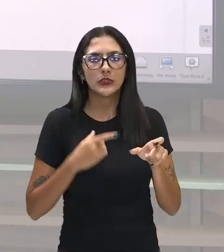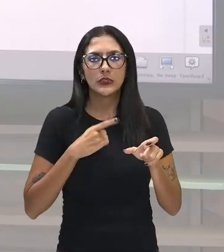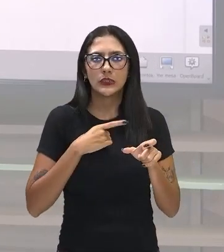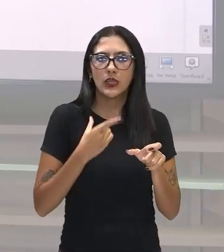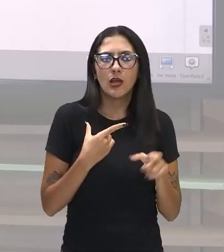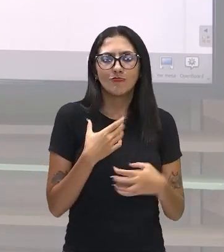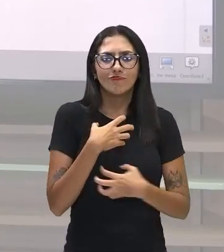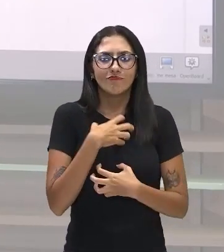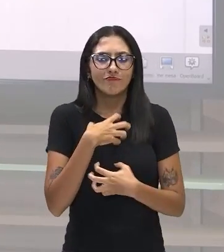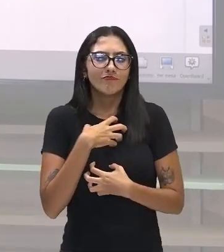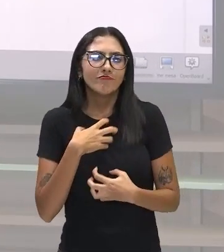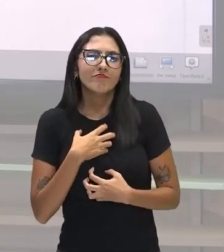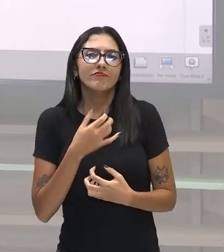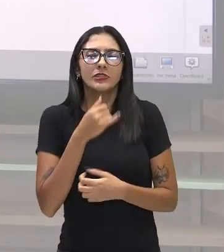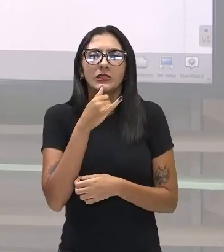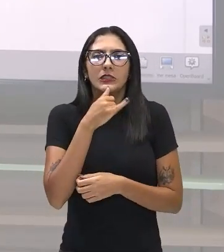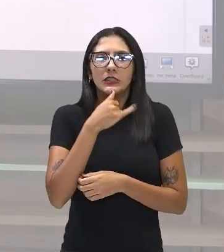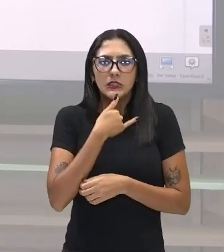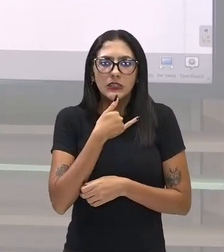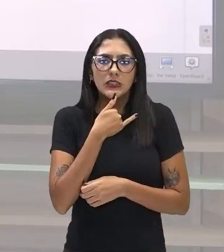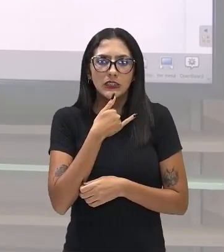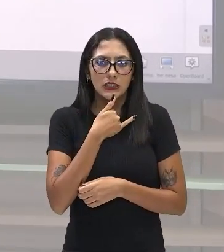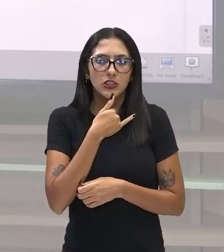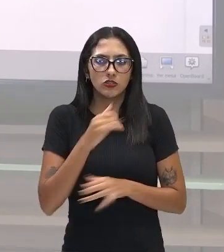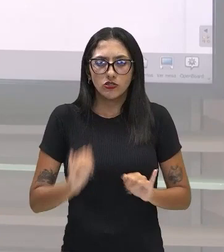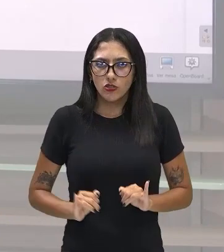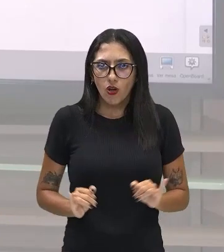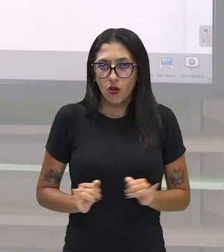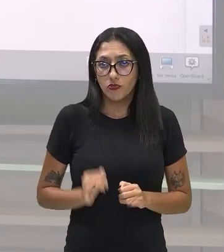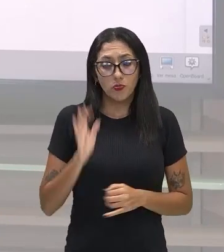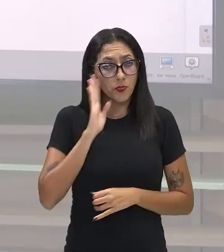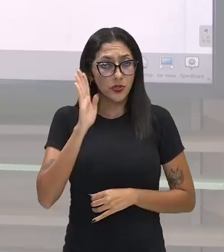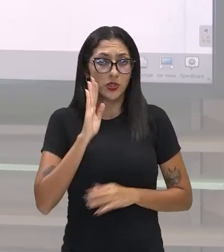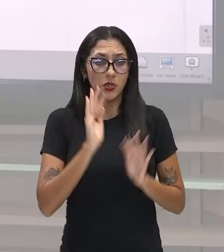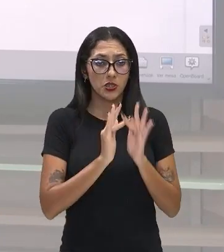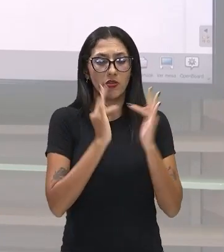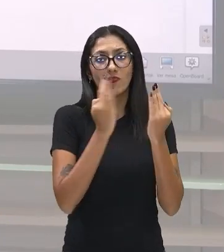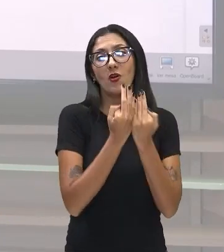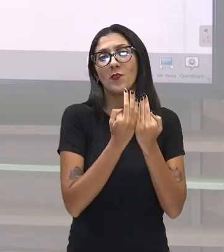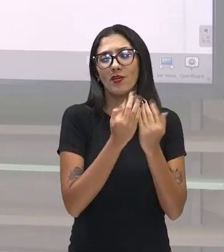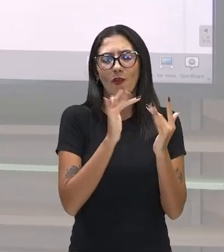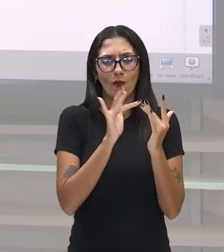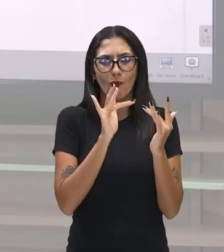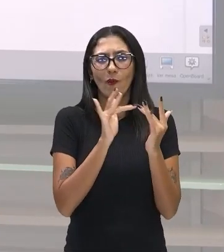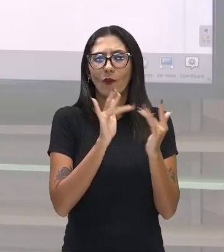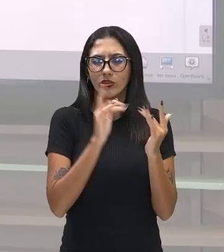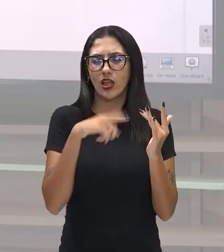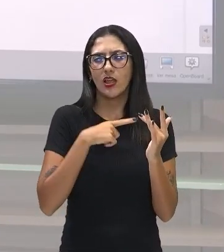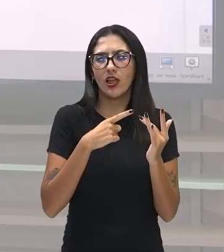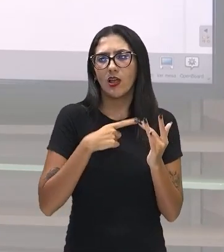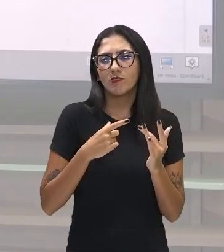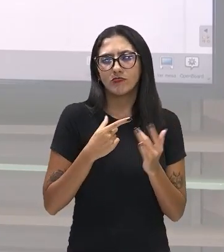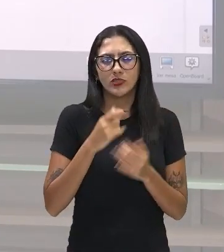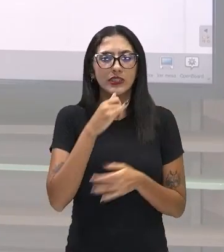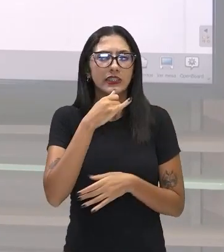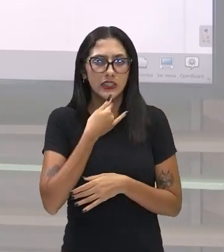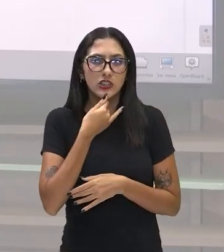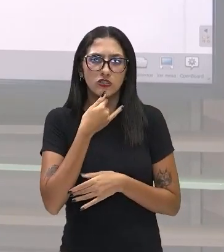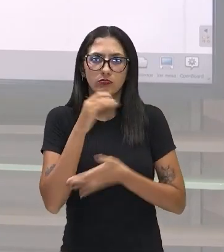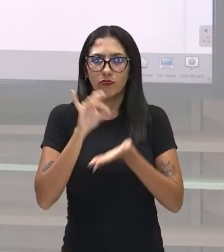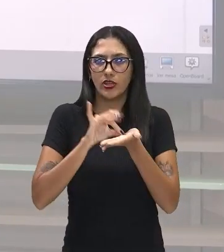dói demais, né? Especialmente para os familiares, né? É uma constatação infeliz